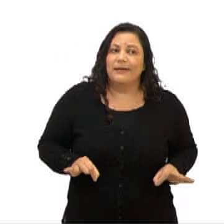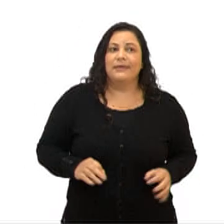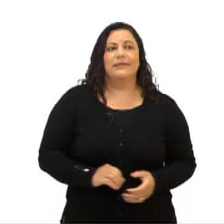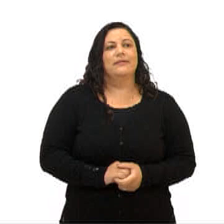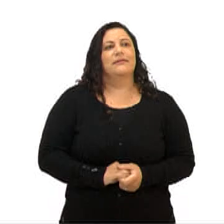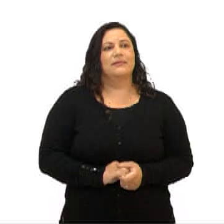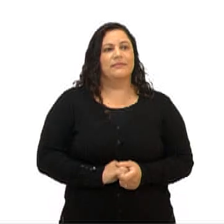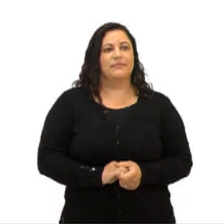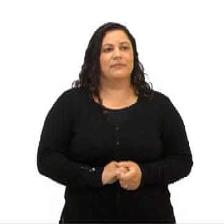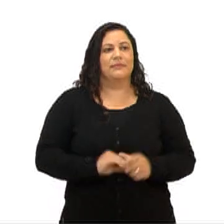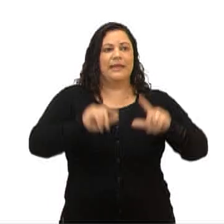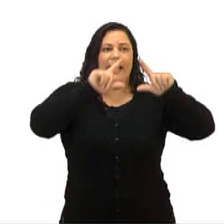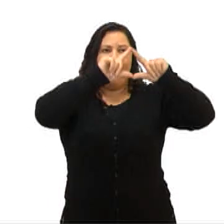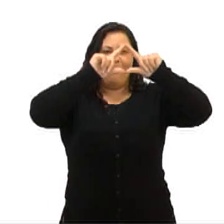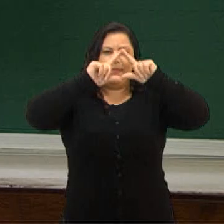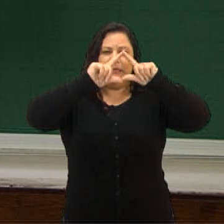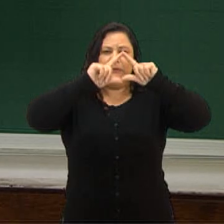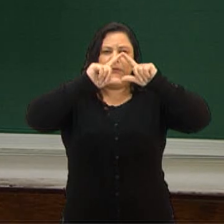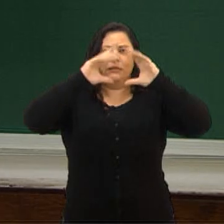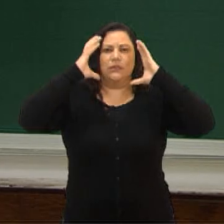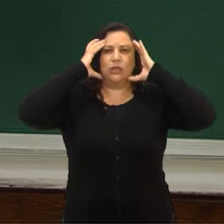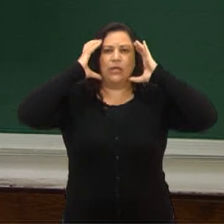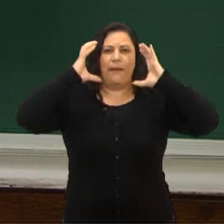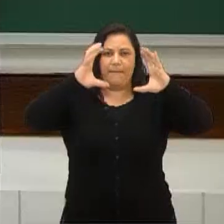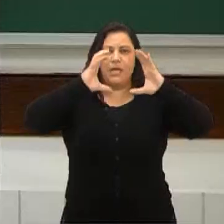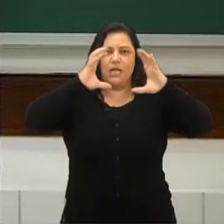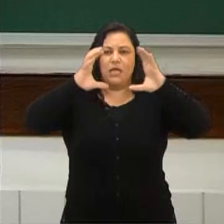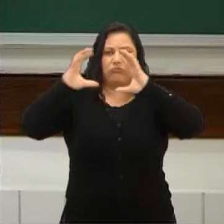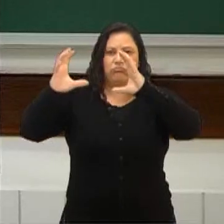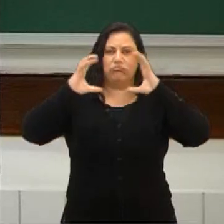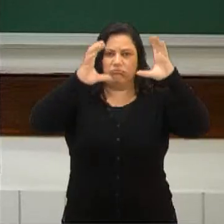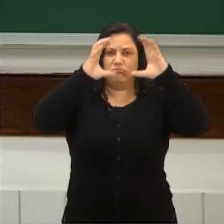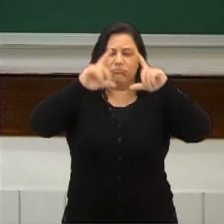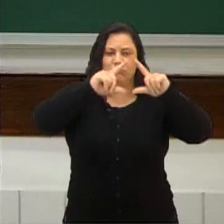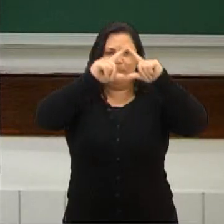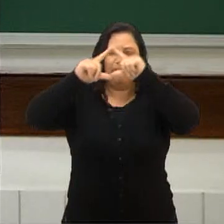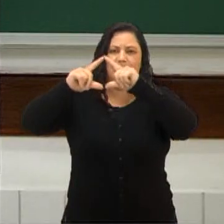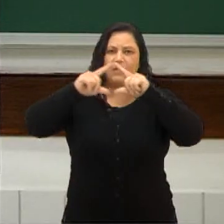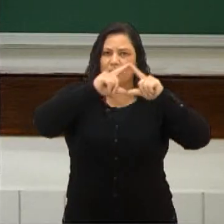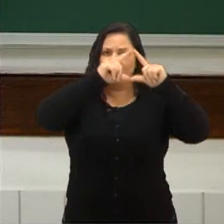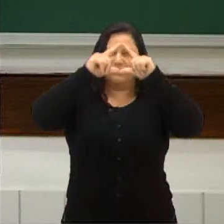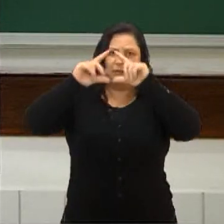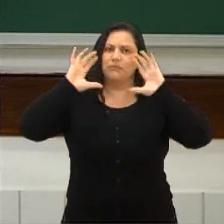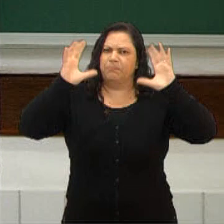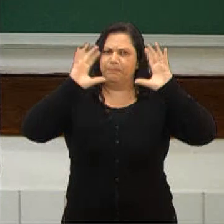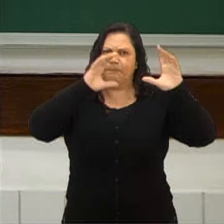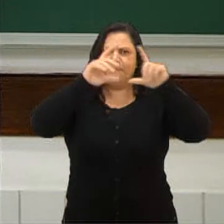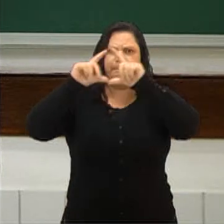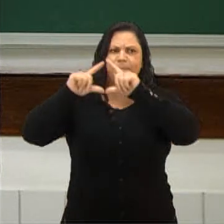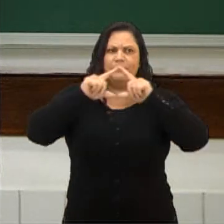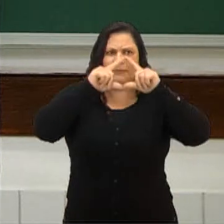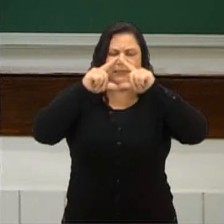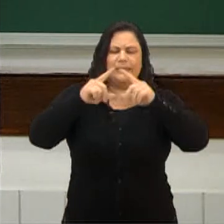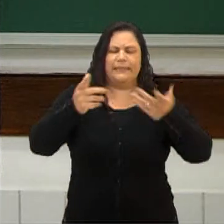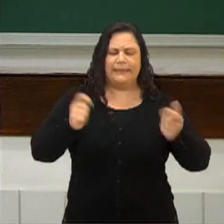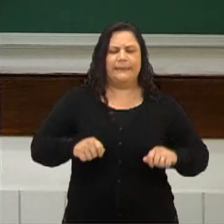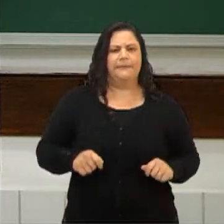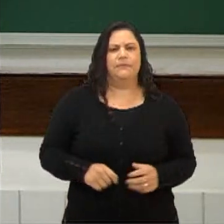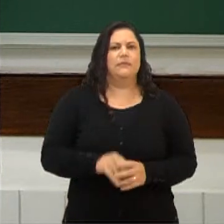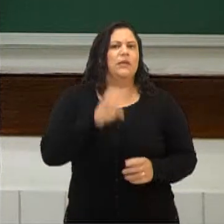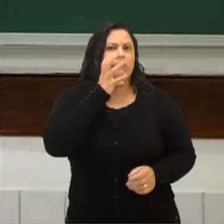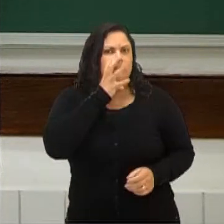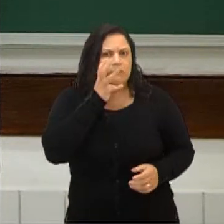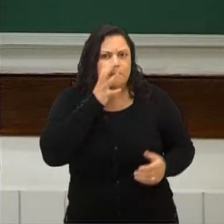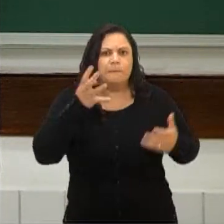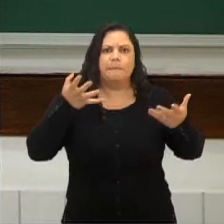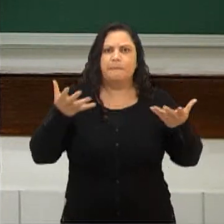A pirâmide de crânios, que a gente também já viu, acho que está até aqui atrás, né? Grande inspiração também. Por incrível que pareça, a obra dos alunos é maior do que